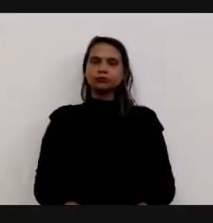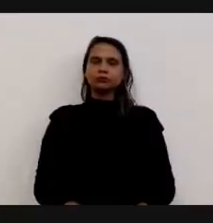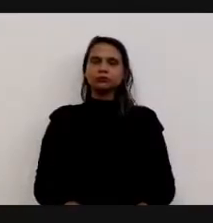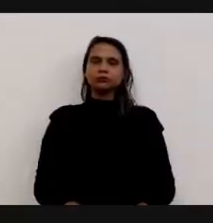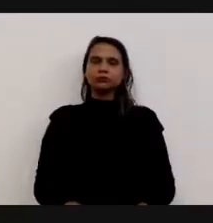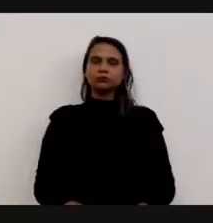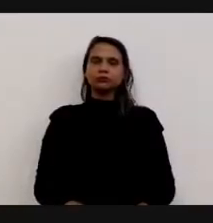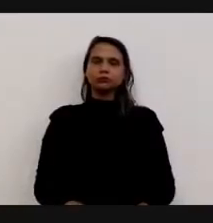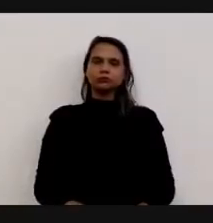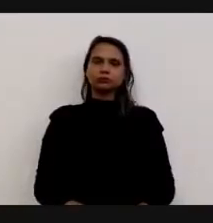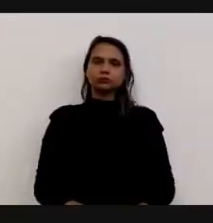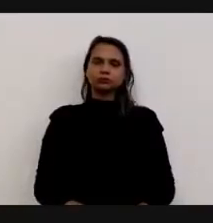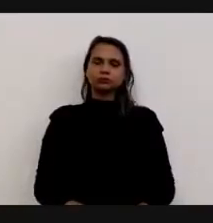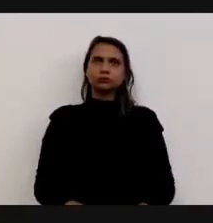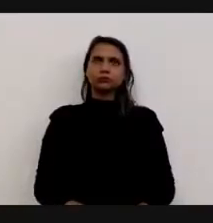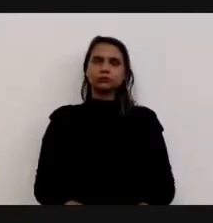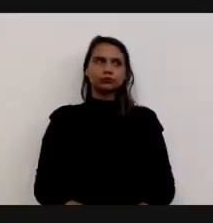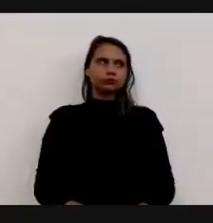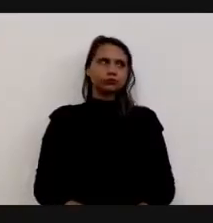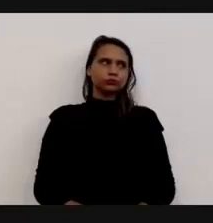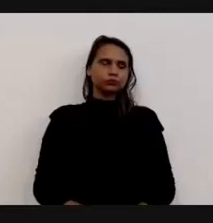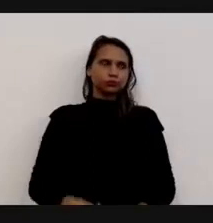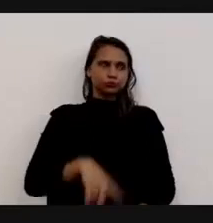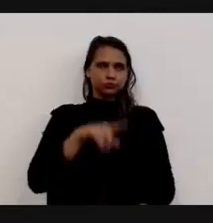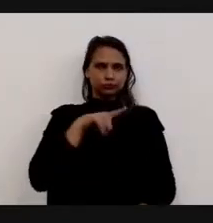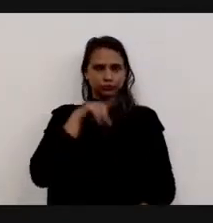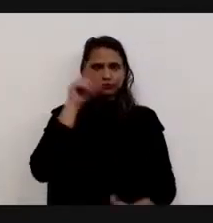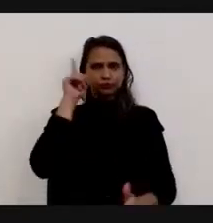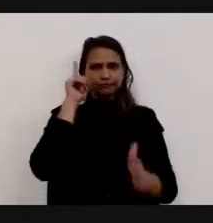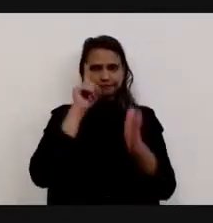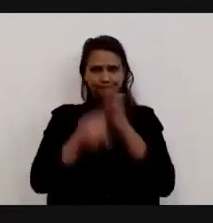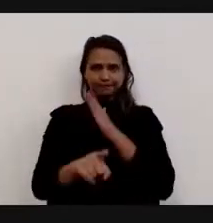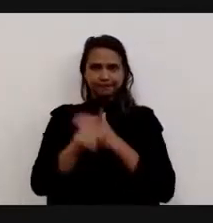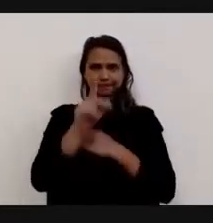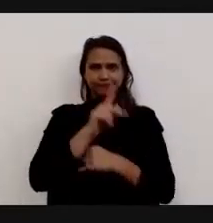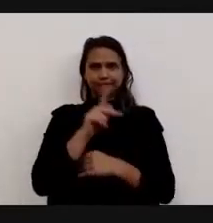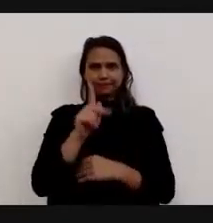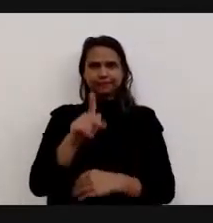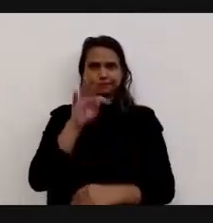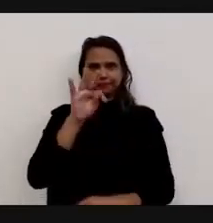Temos aqui uma pergunta da professora Terezinha